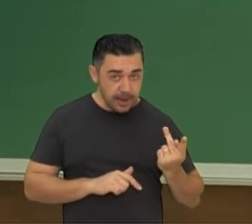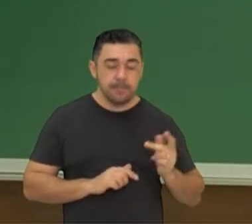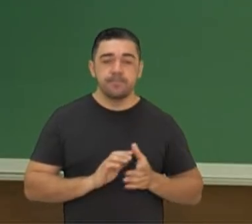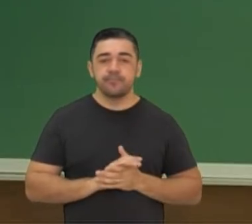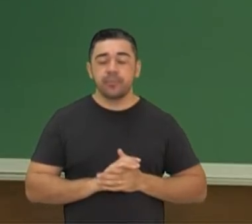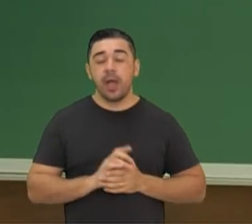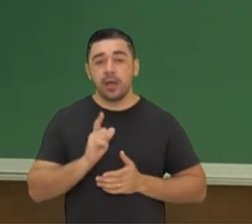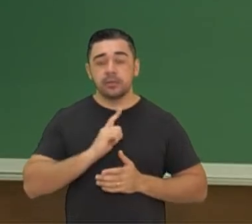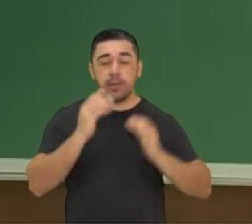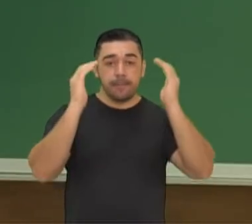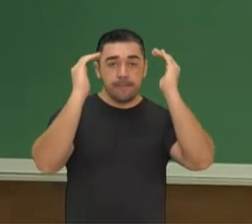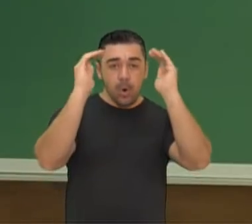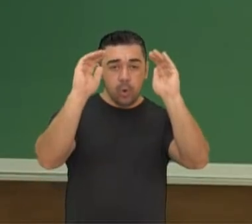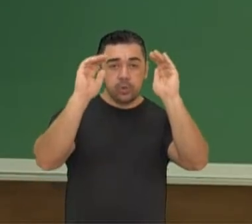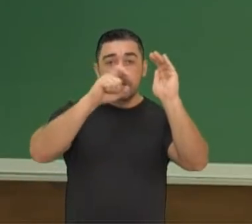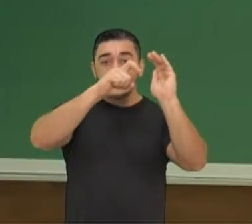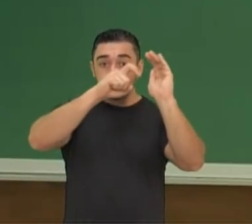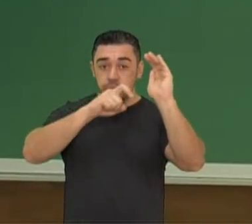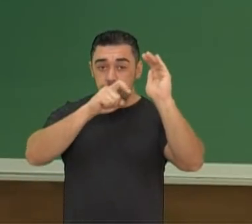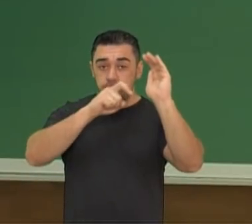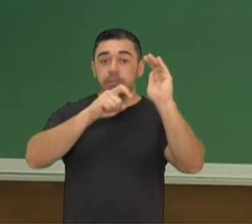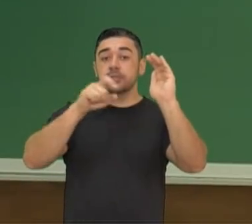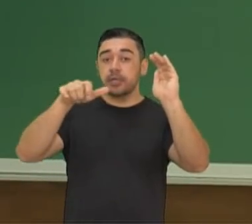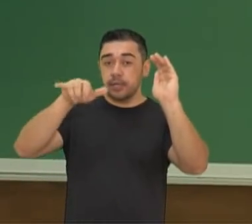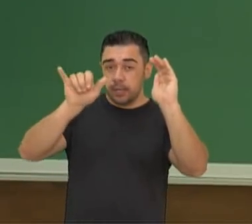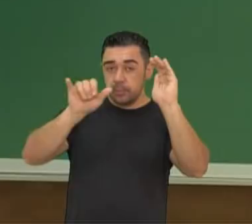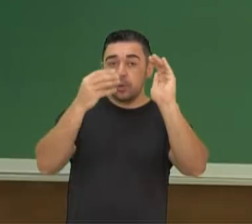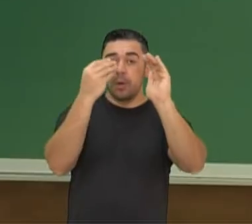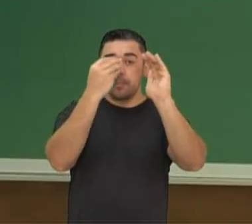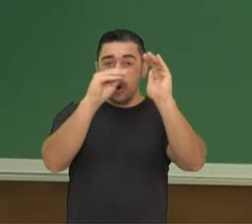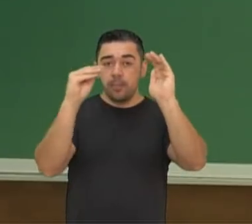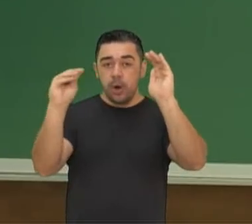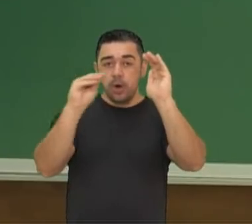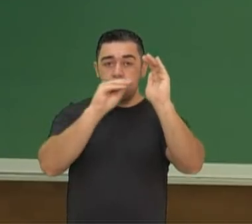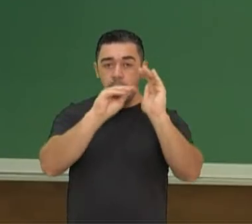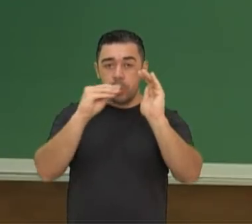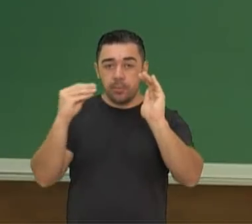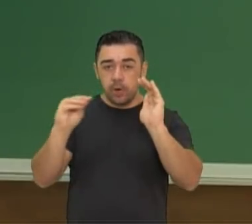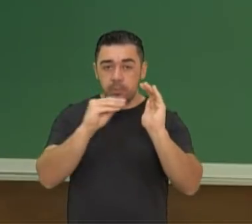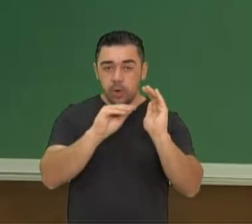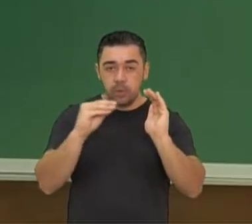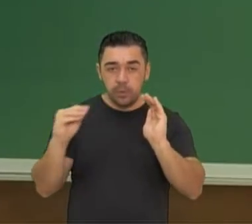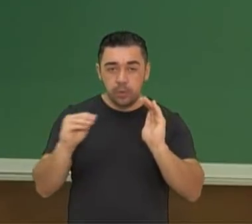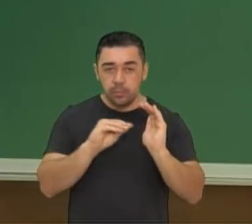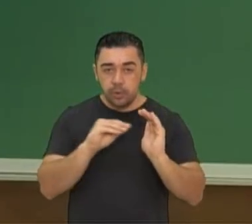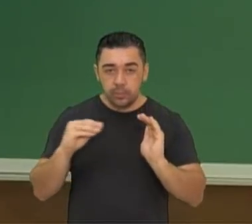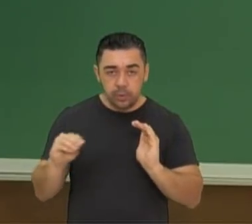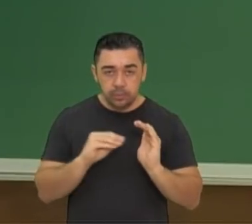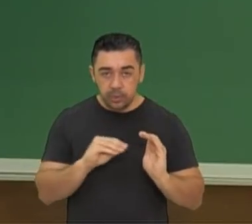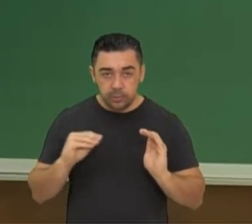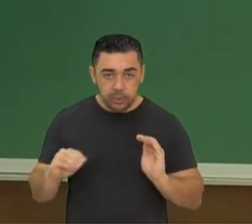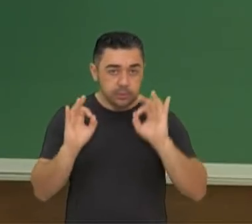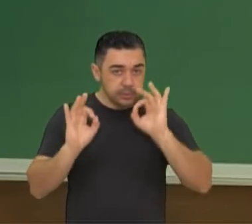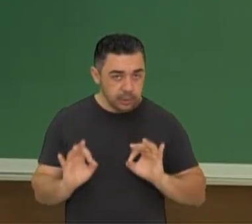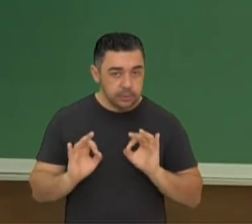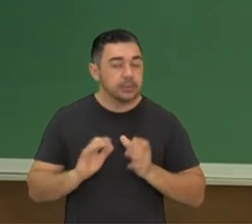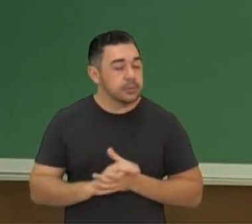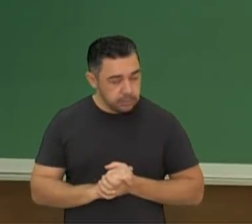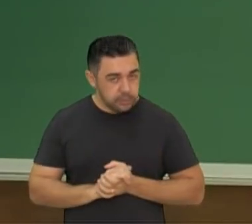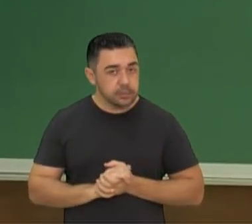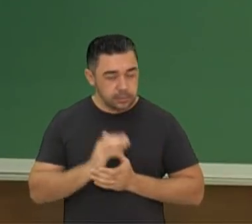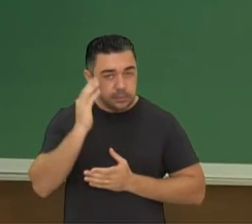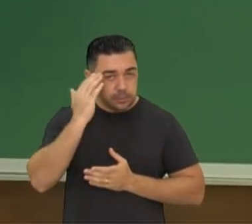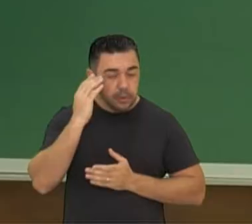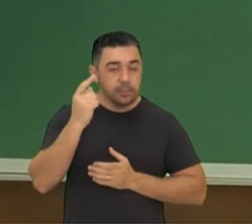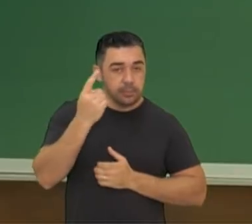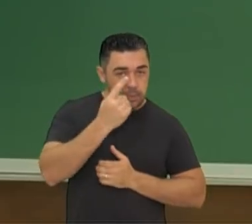pontos aí e coloca as coordenadas do lado, dentro do parênteses, bem certinho. Primeiro a coordenada do eixo X, depois a coordenada no eixo